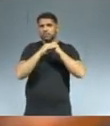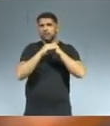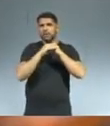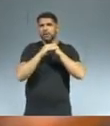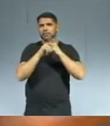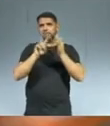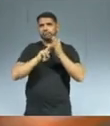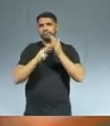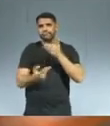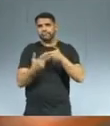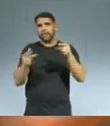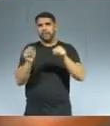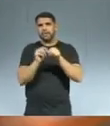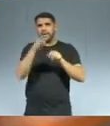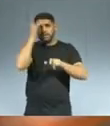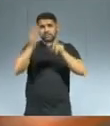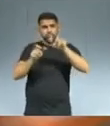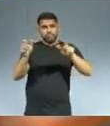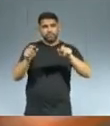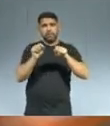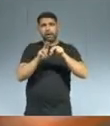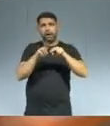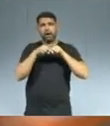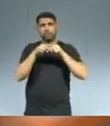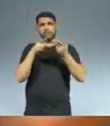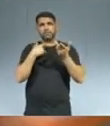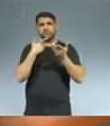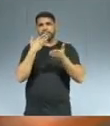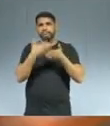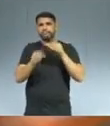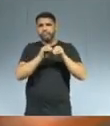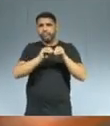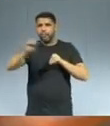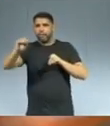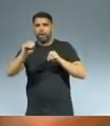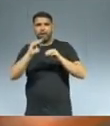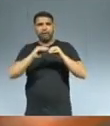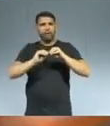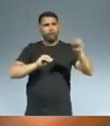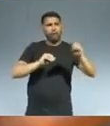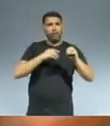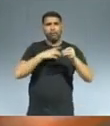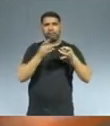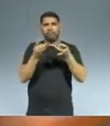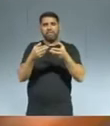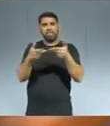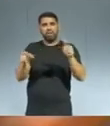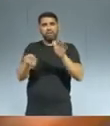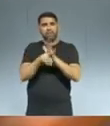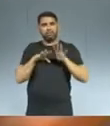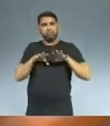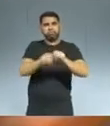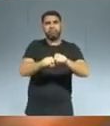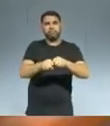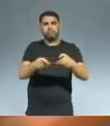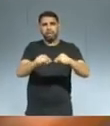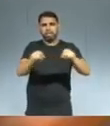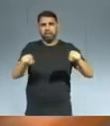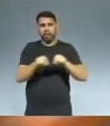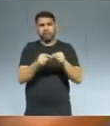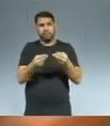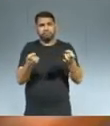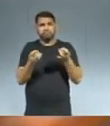ele cai por terra a baixo e essas pessoas acabam tendo que sair migrar não é o da lugar inclusive para posseiros grileiros